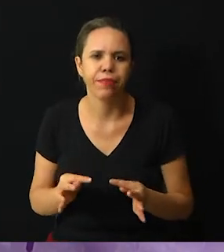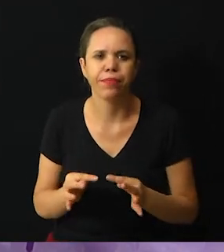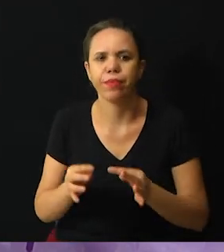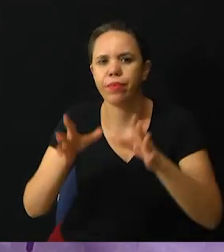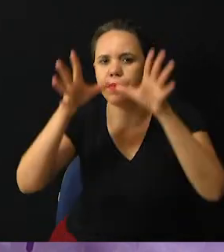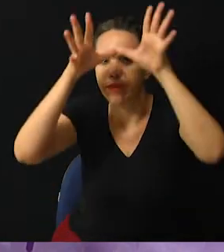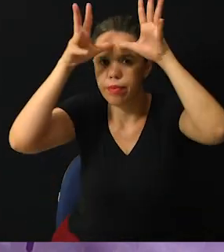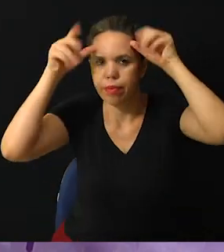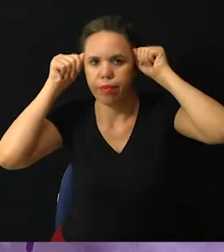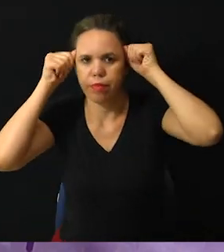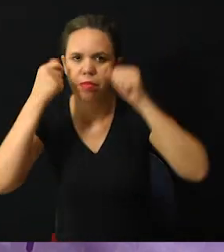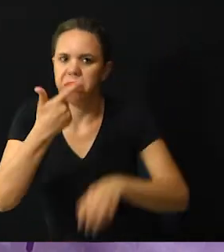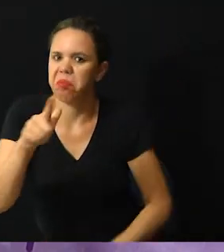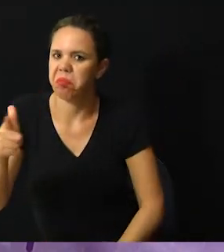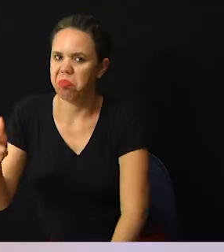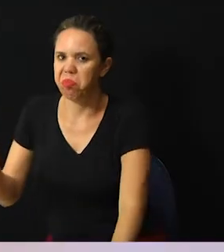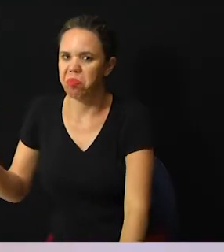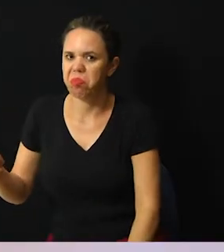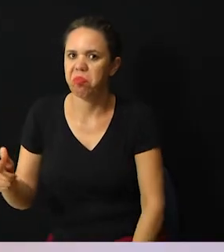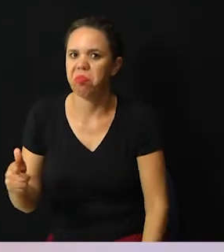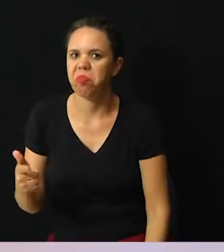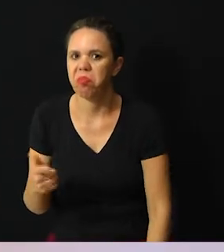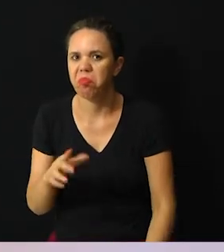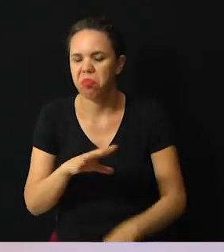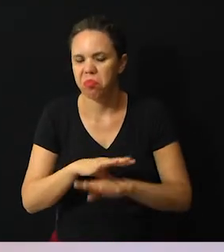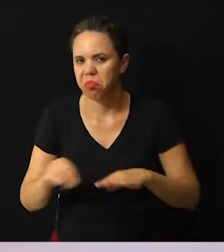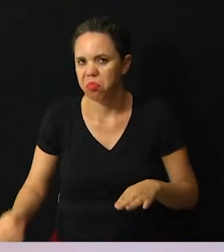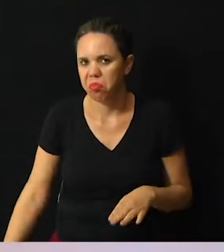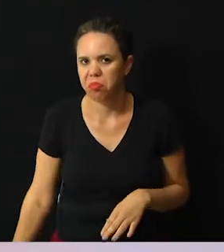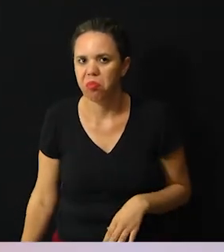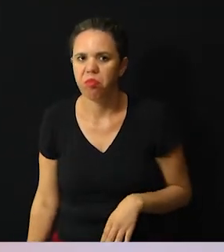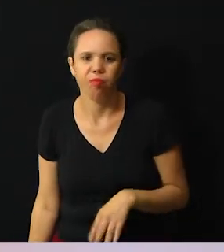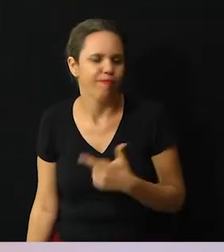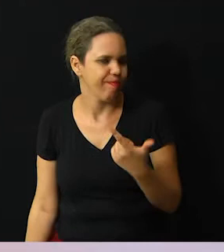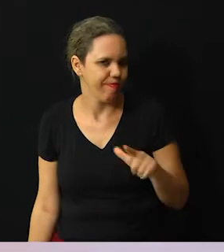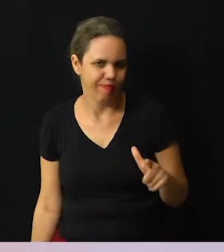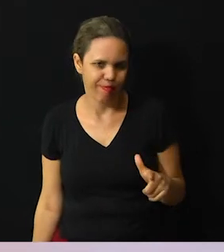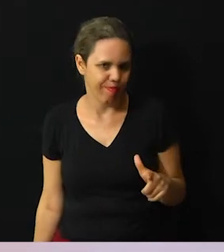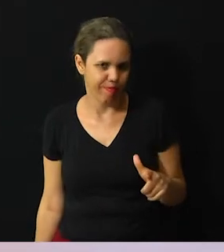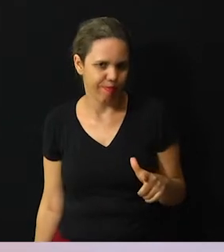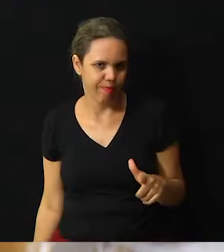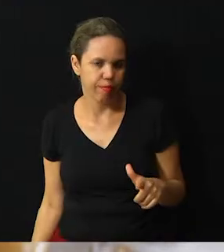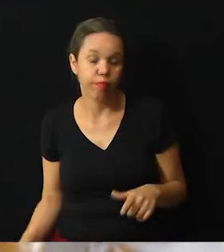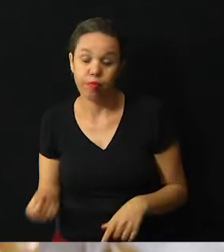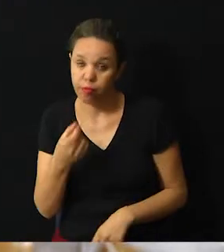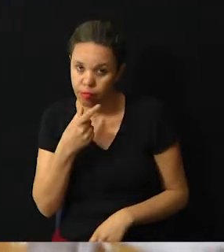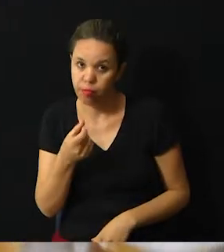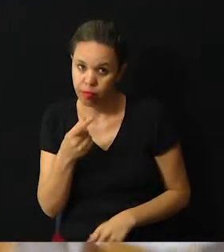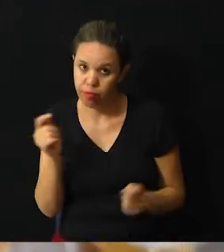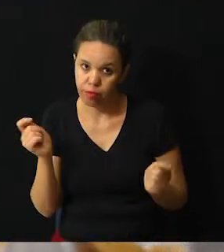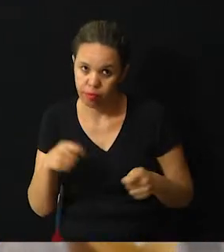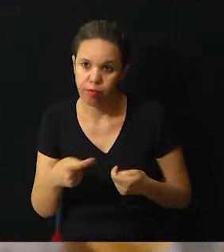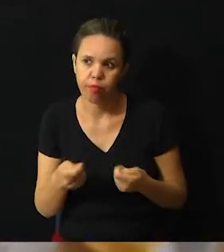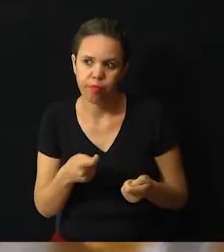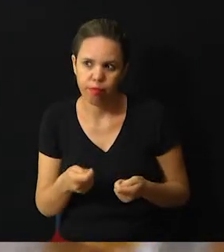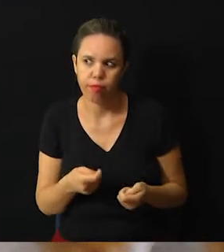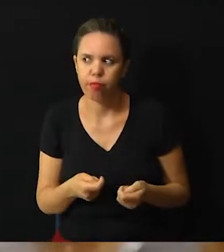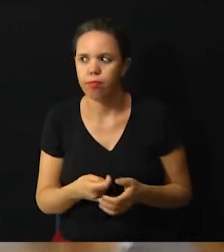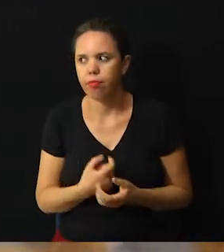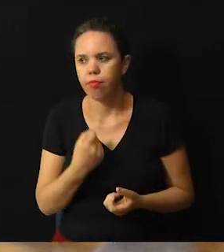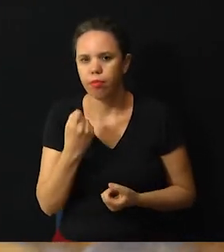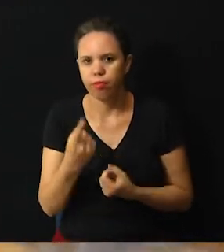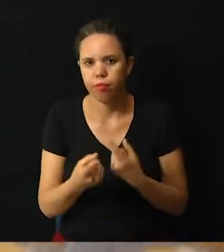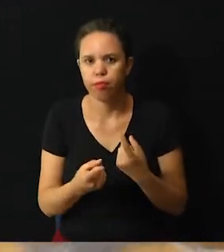do Alzheimer? Não existe cura, né? Não, exato. Existem remédios, tá? Já existem